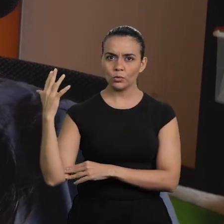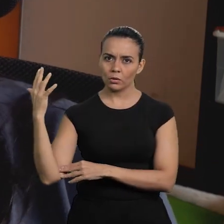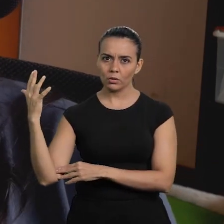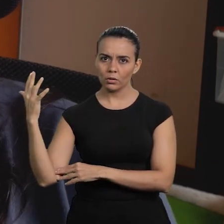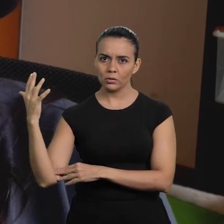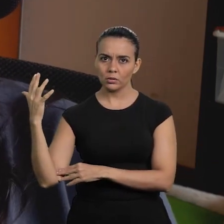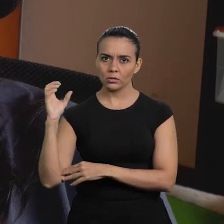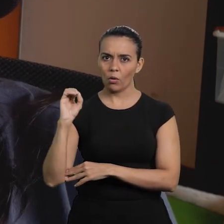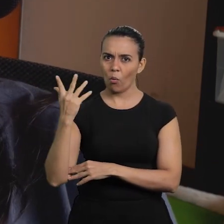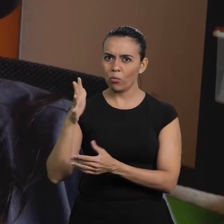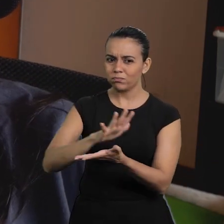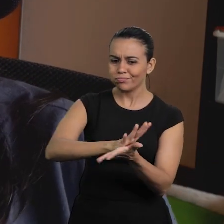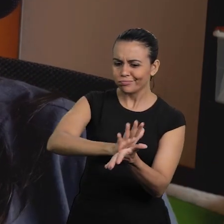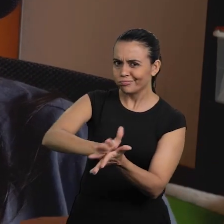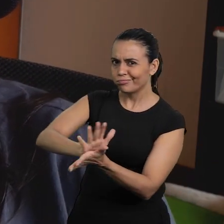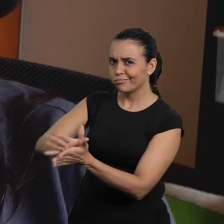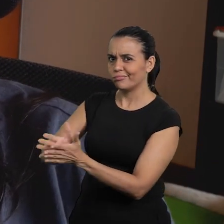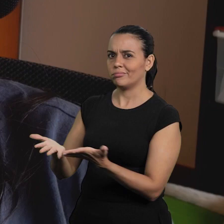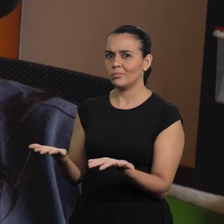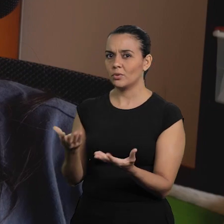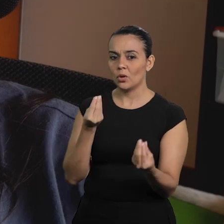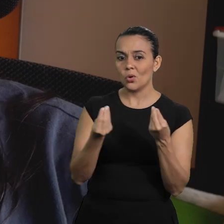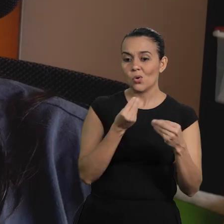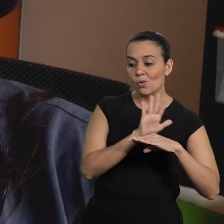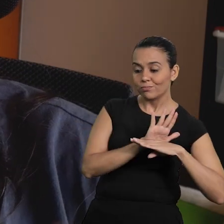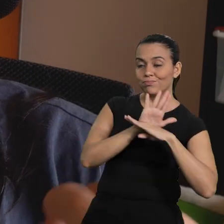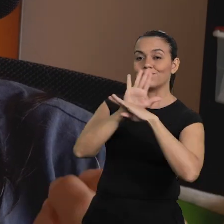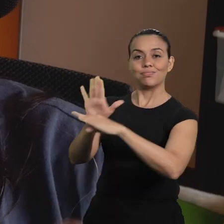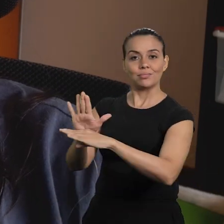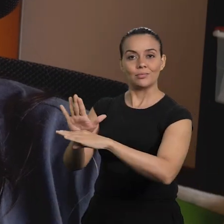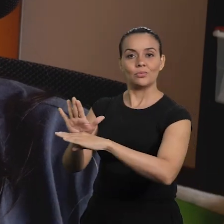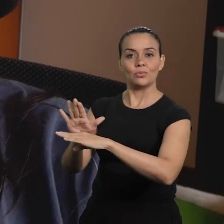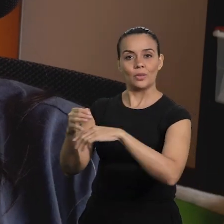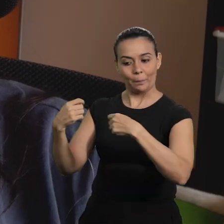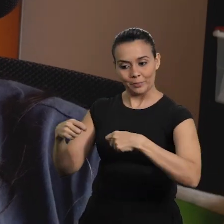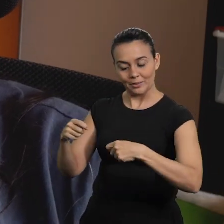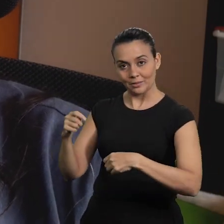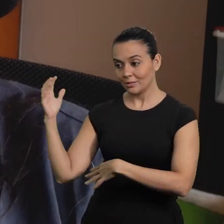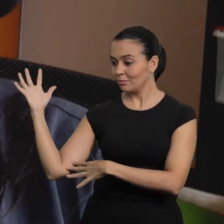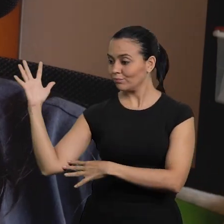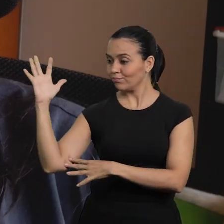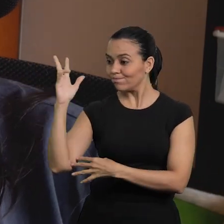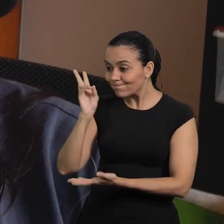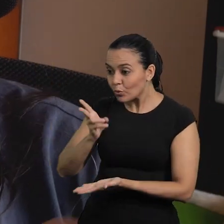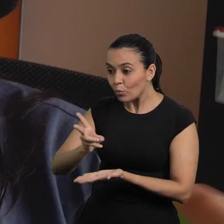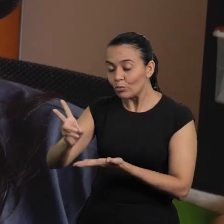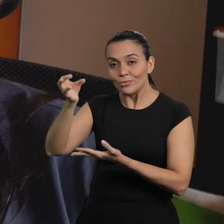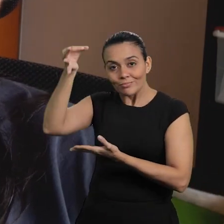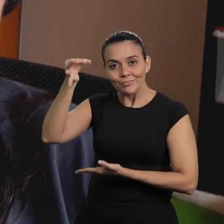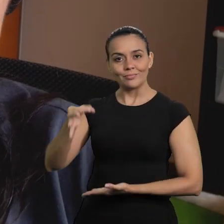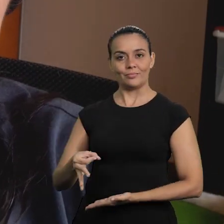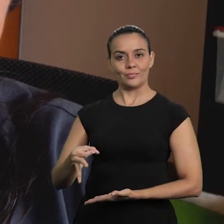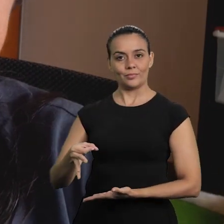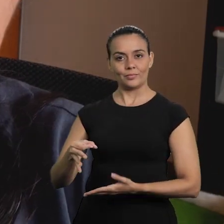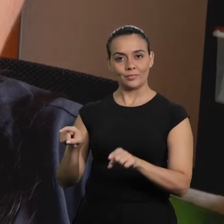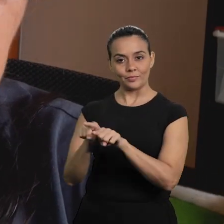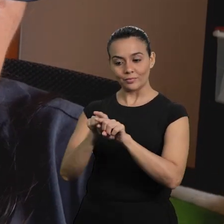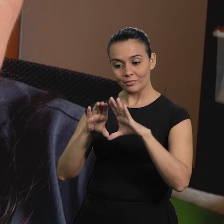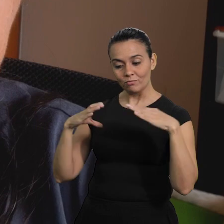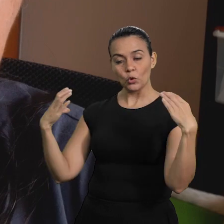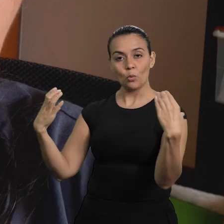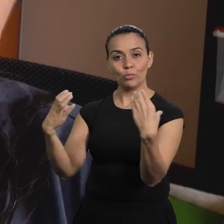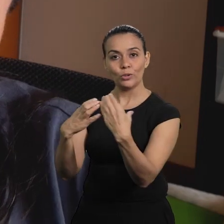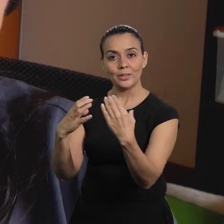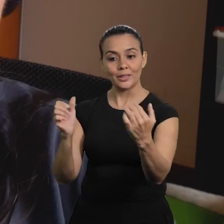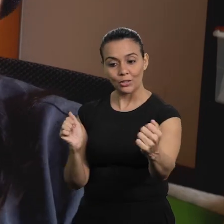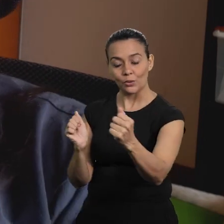economia predatória, né? Então, nós temos que olhar para as áreas que queremos conservar, para as comunidades que precisamos incluir